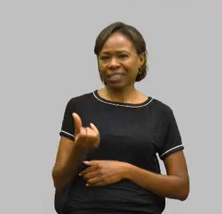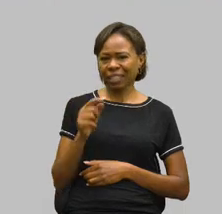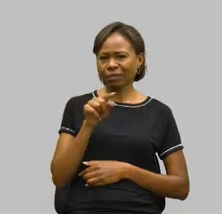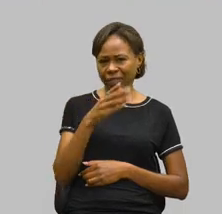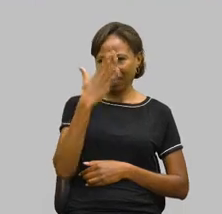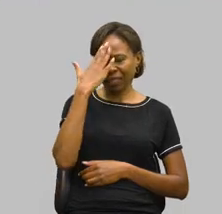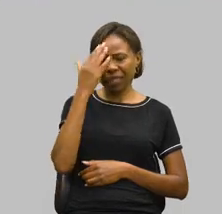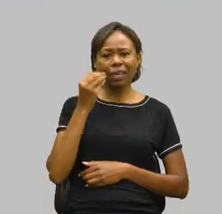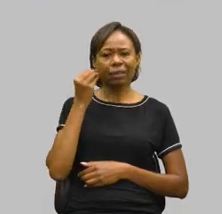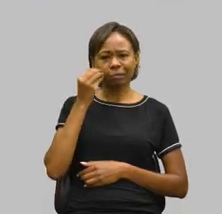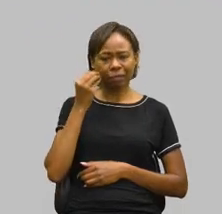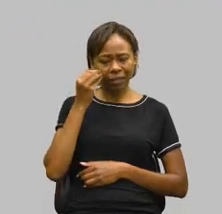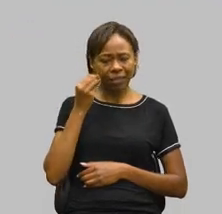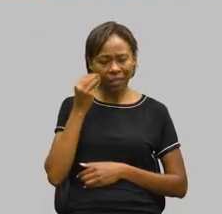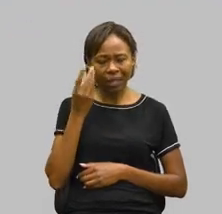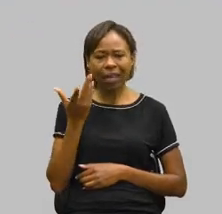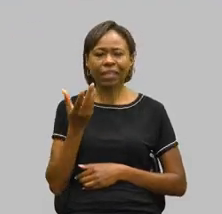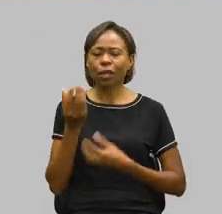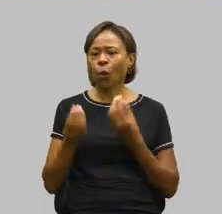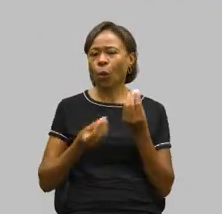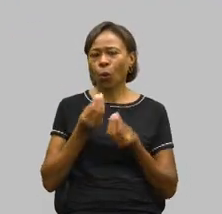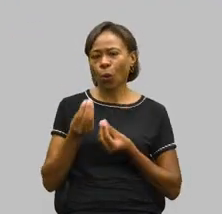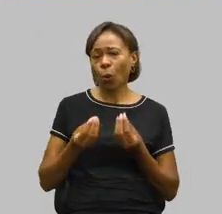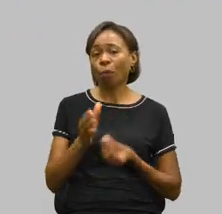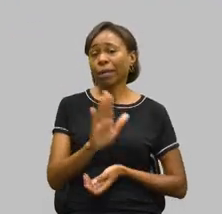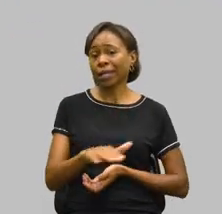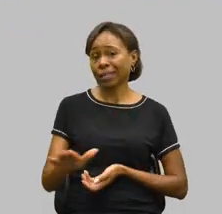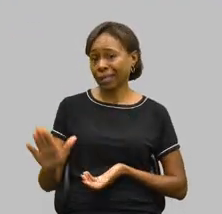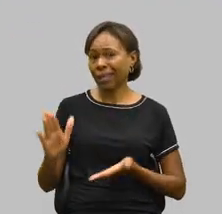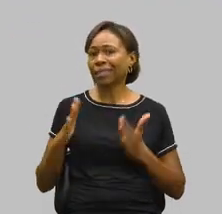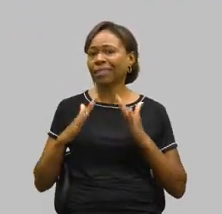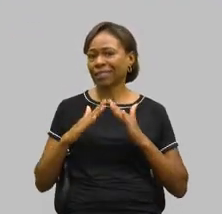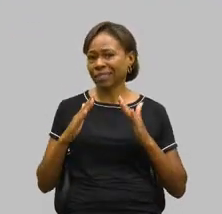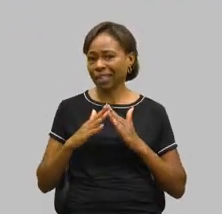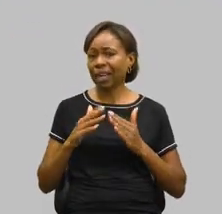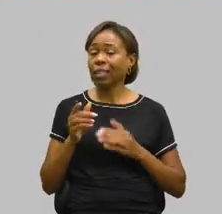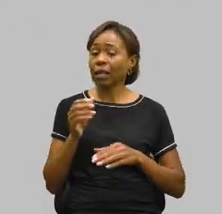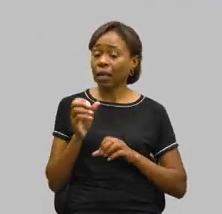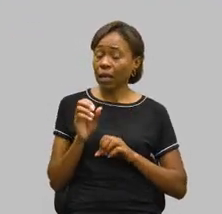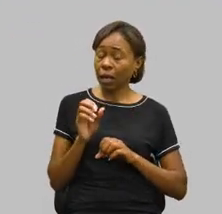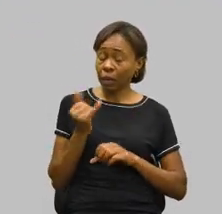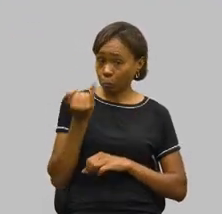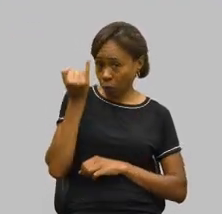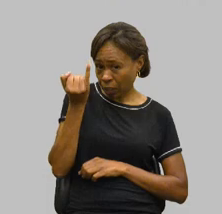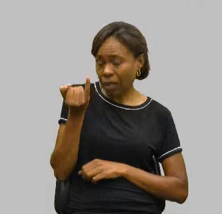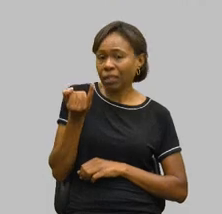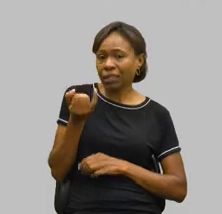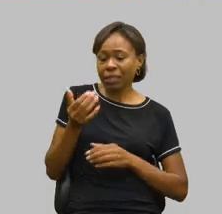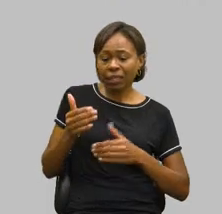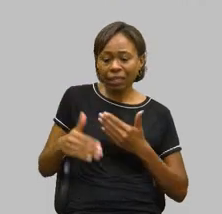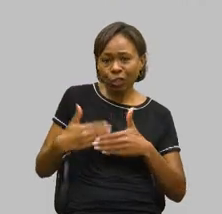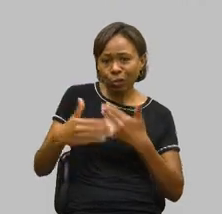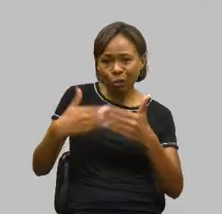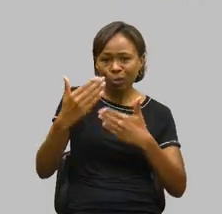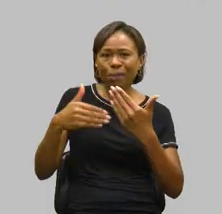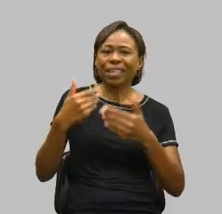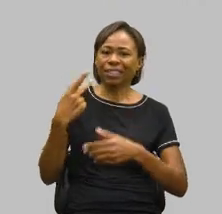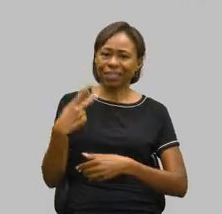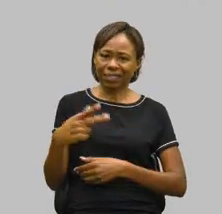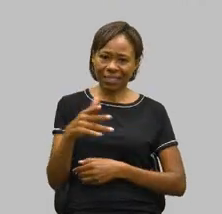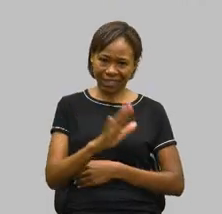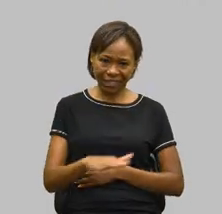o que que é ter uma criança em casa a importância da formação cidadã nesse período tão importante